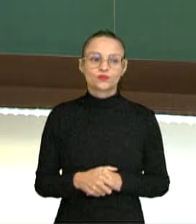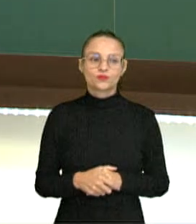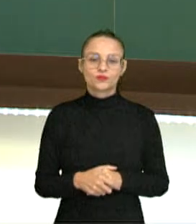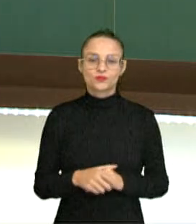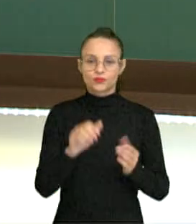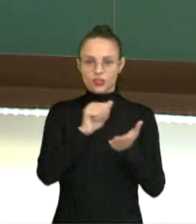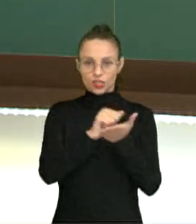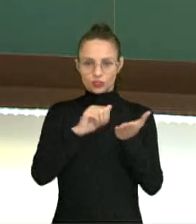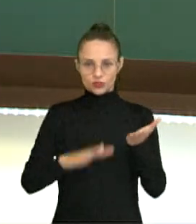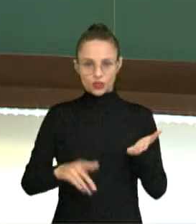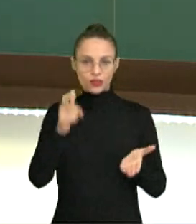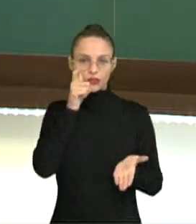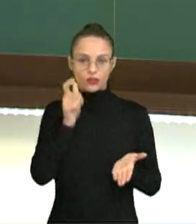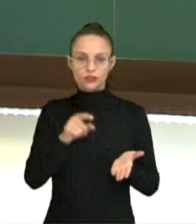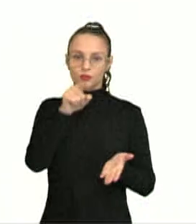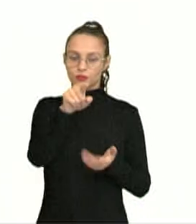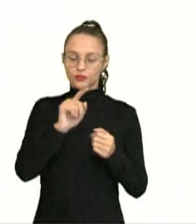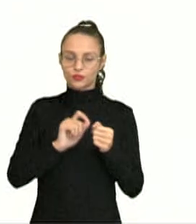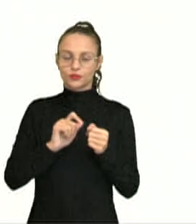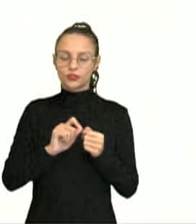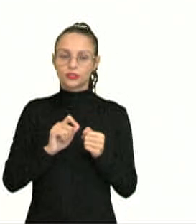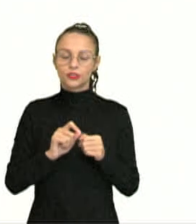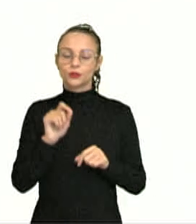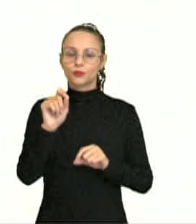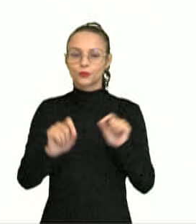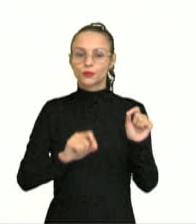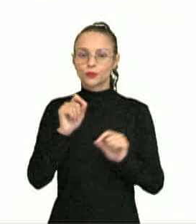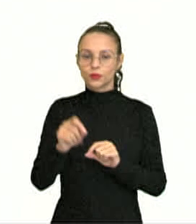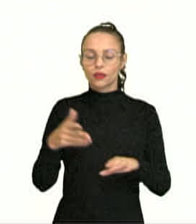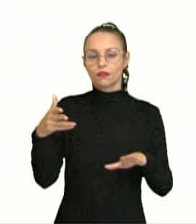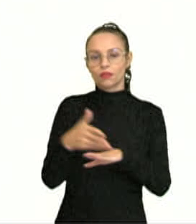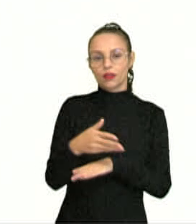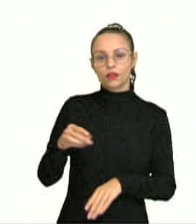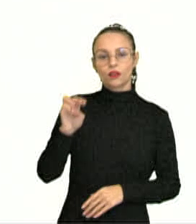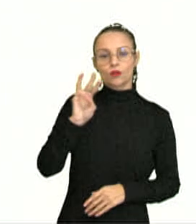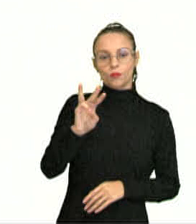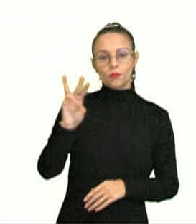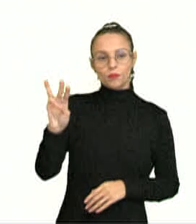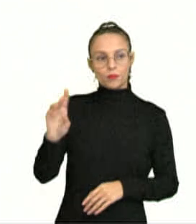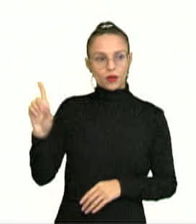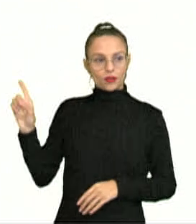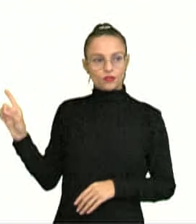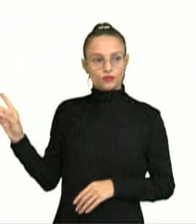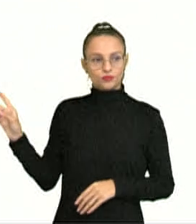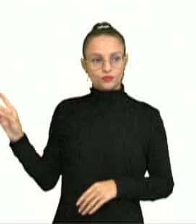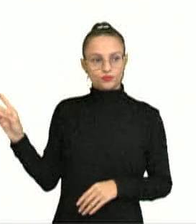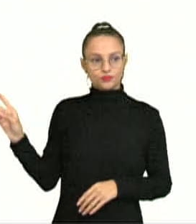Uma atividade interessante para você fazer é acessar a página